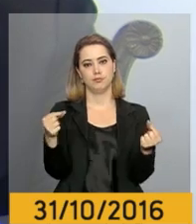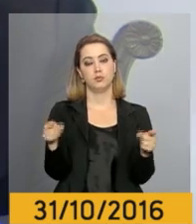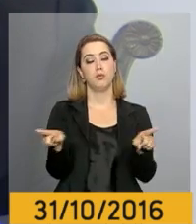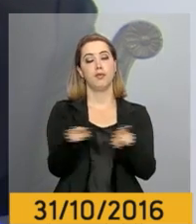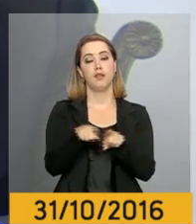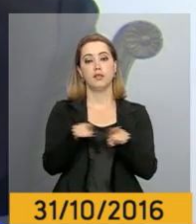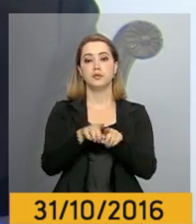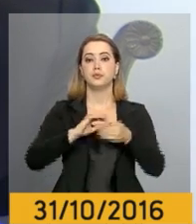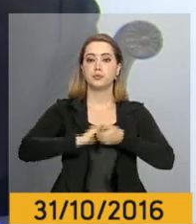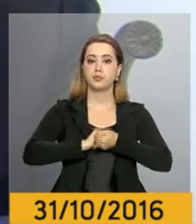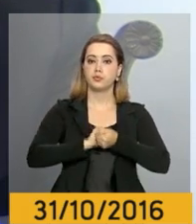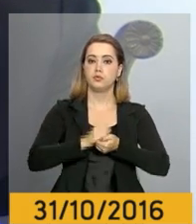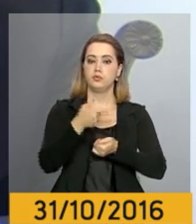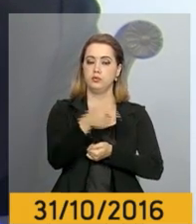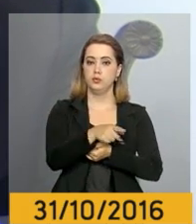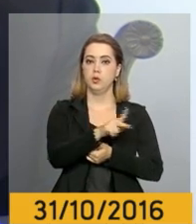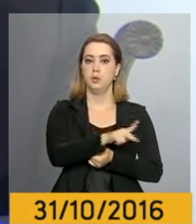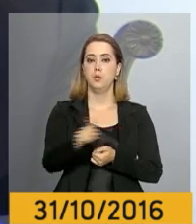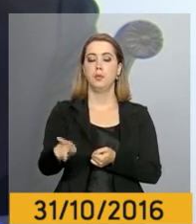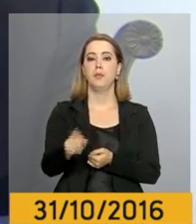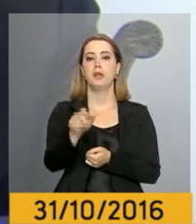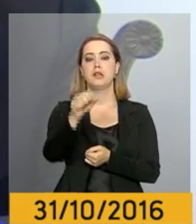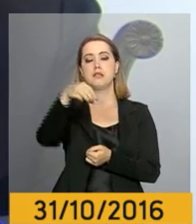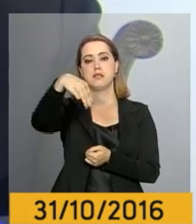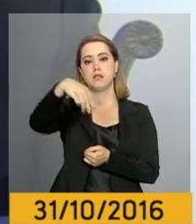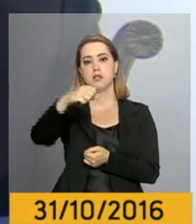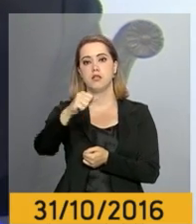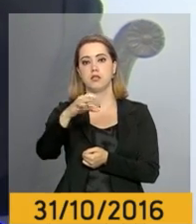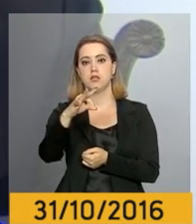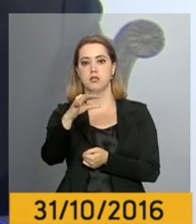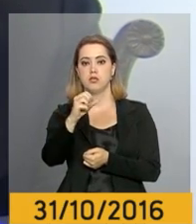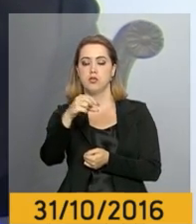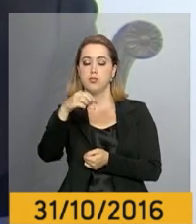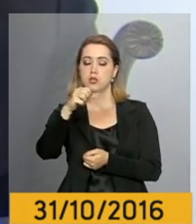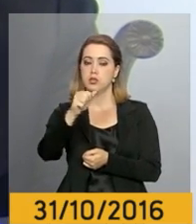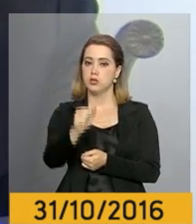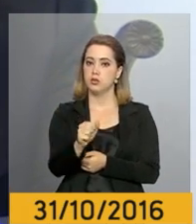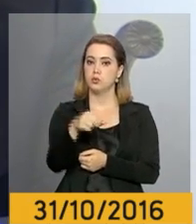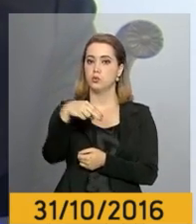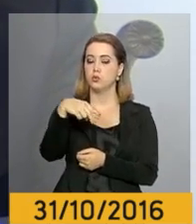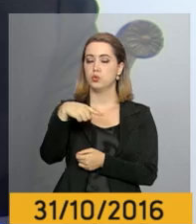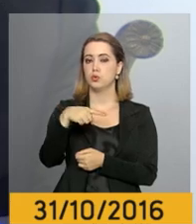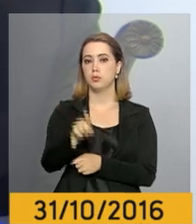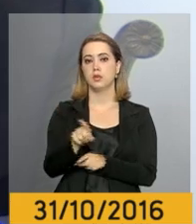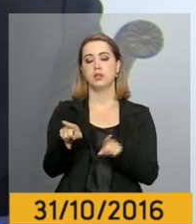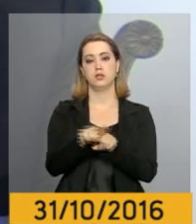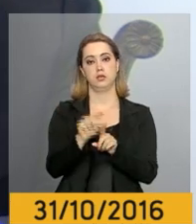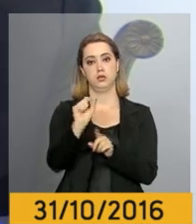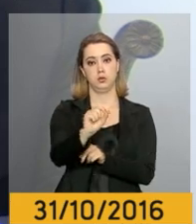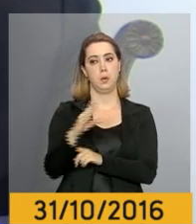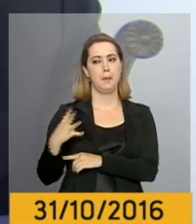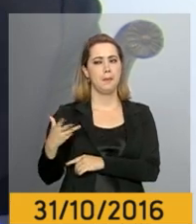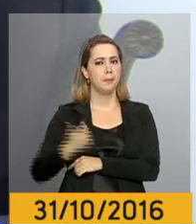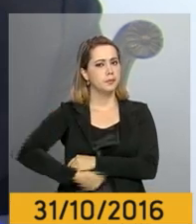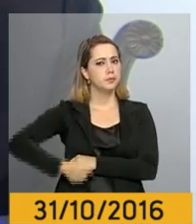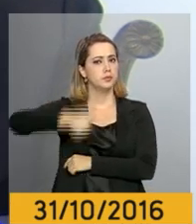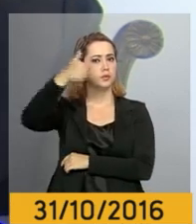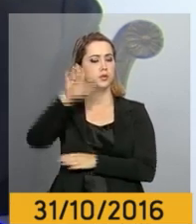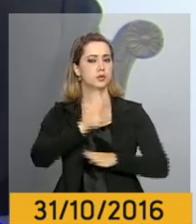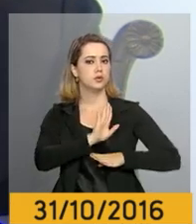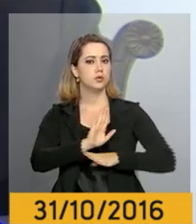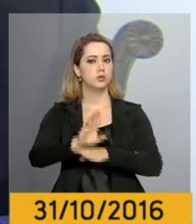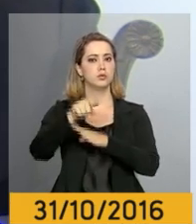cumprimentar o presidente matan ruac pelo valioso aporte da presidência temor para